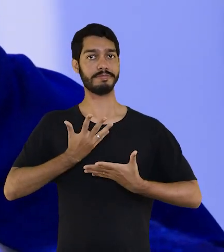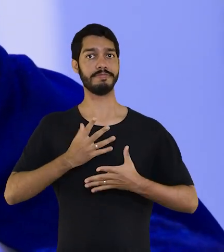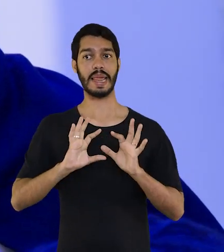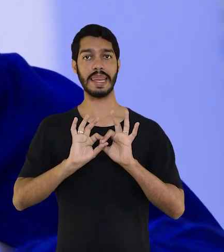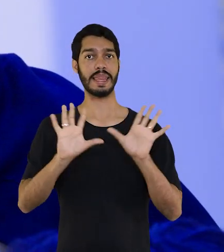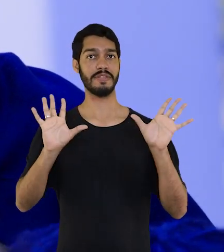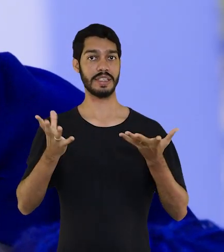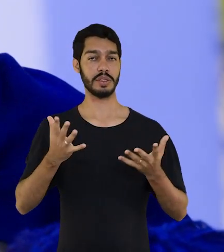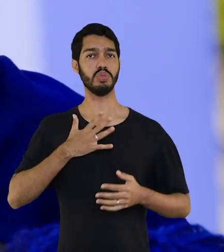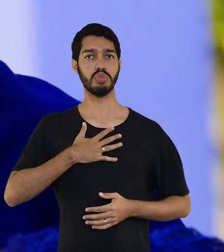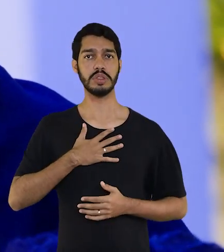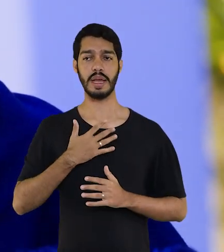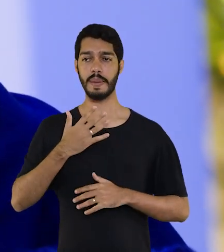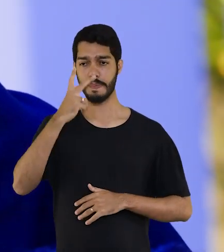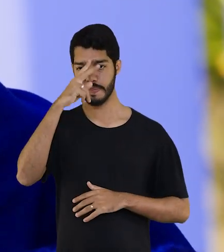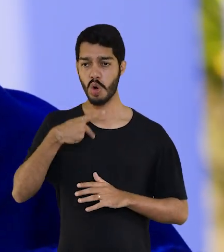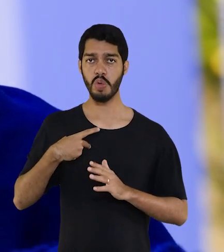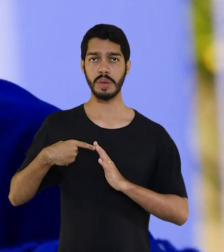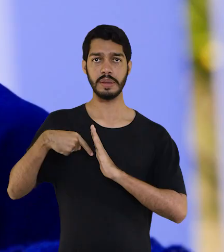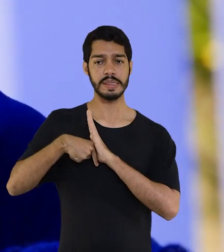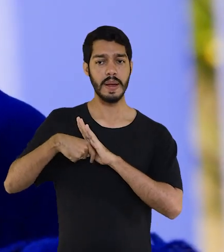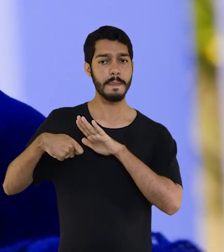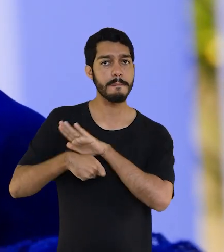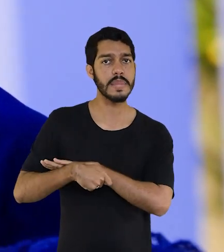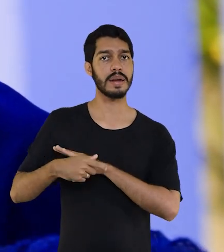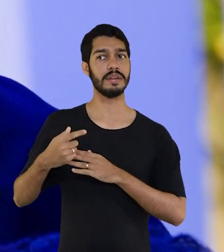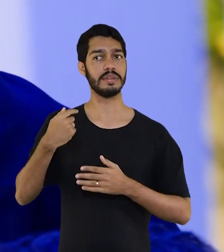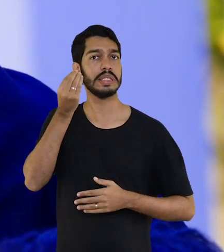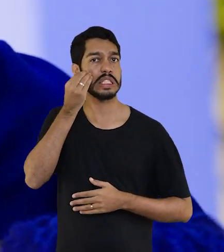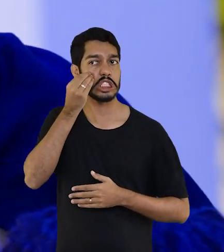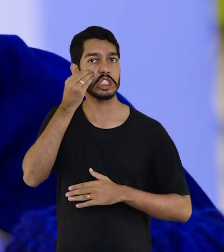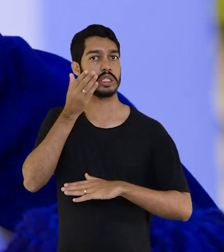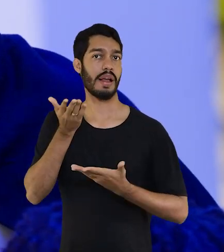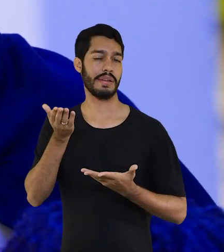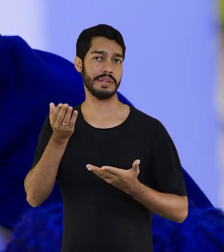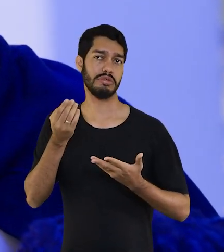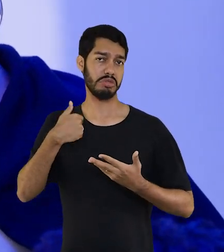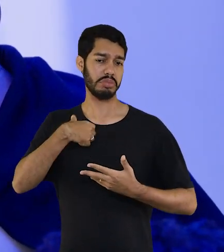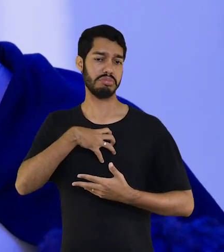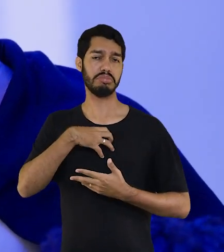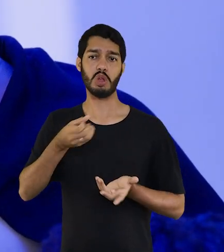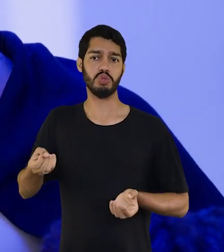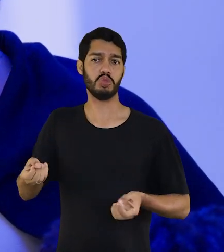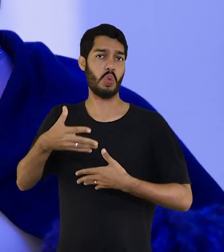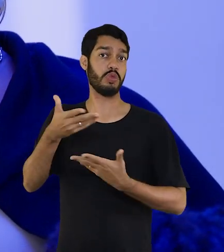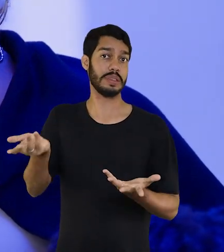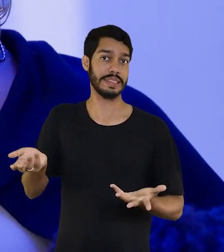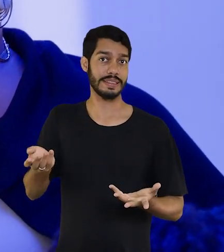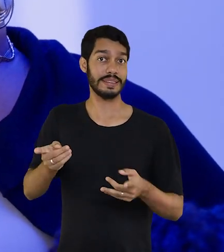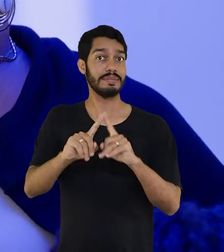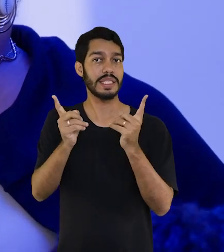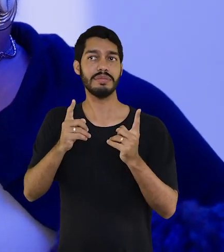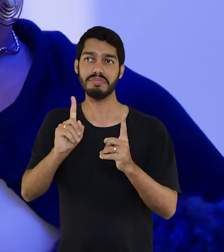mais livre, sabe? De conseguir investir em mim mesma, arriscar, né? E, para mim, isso tudo está sendo